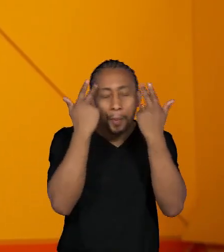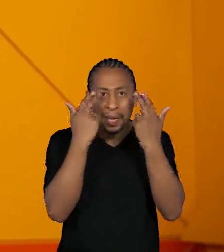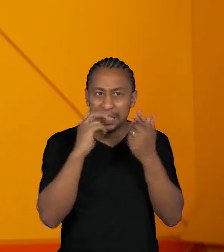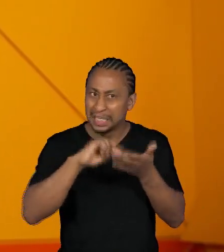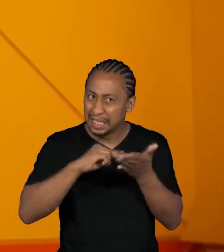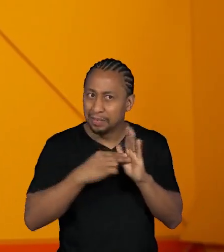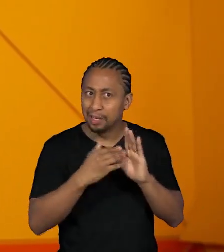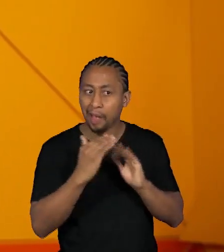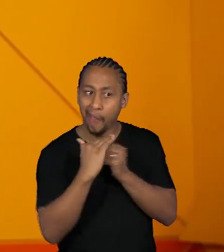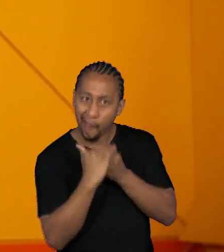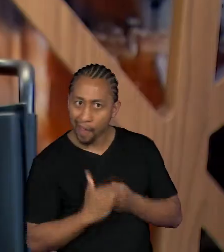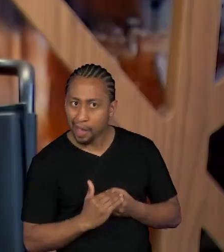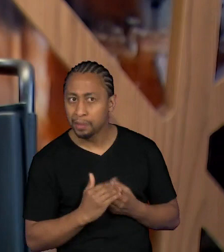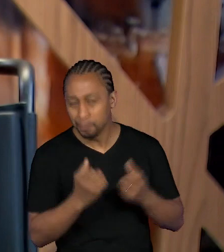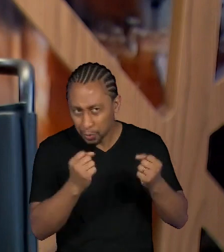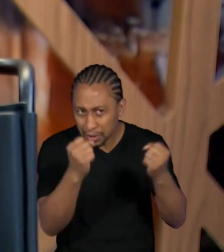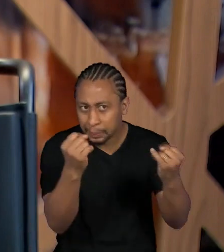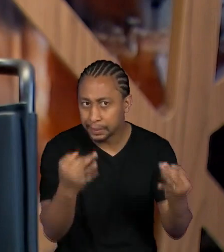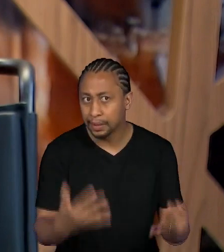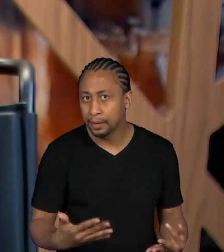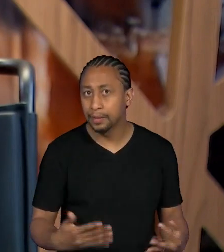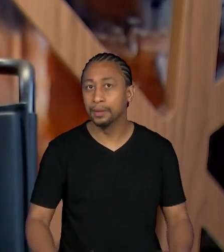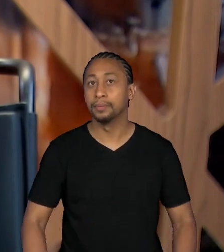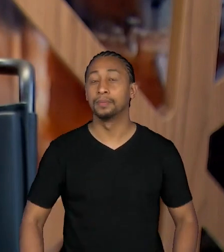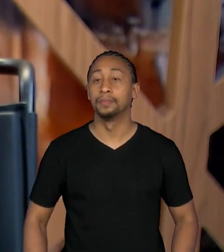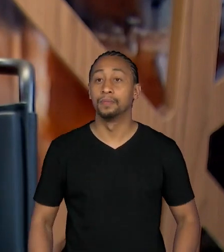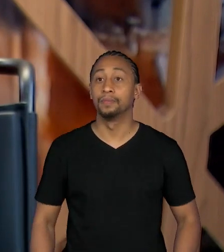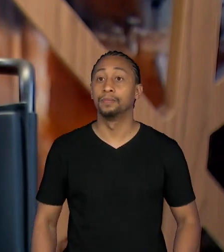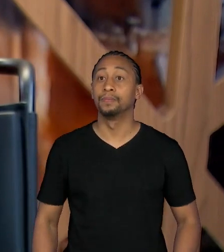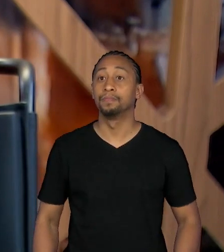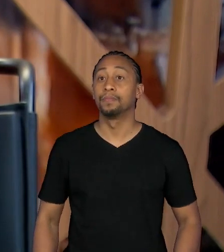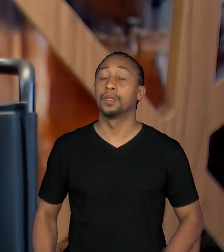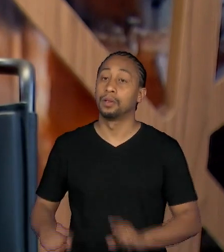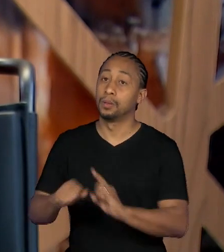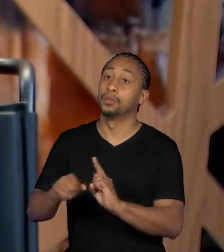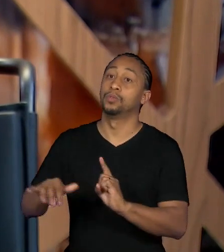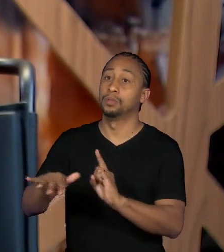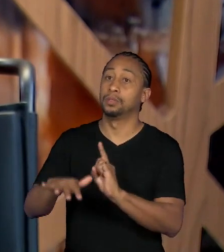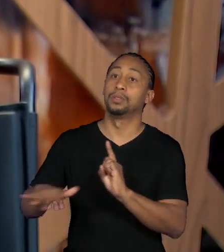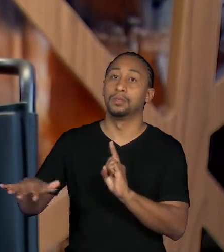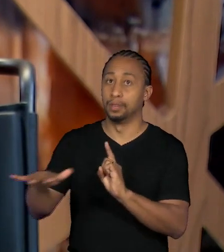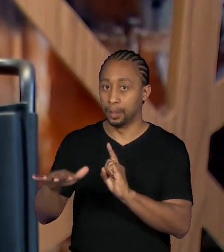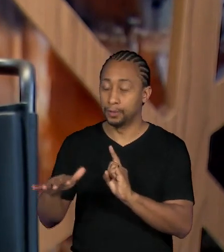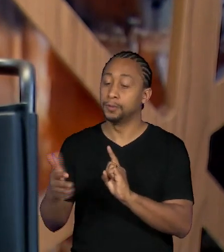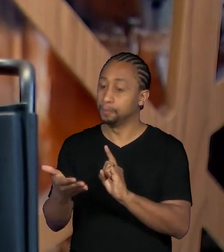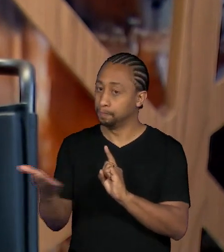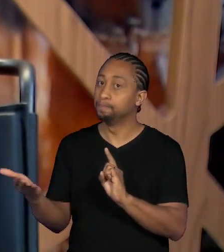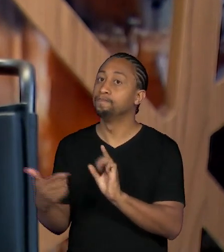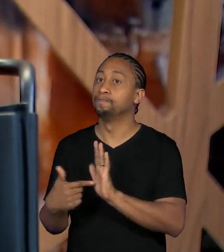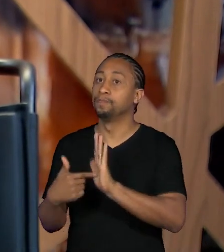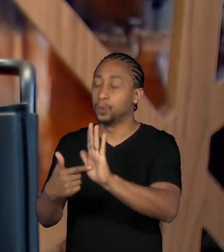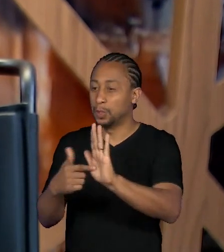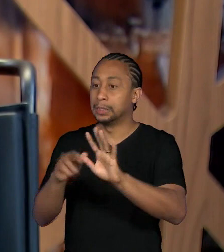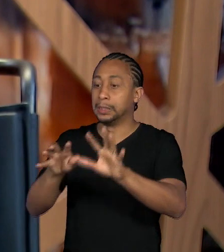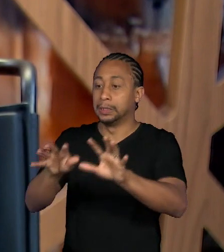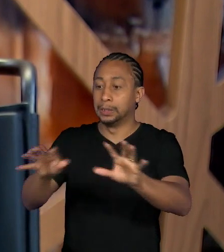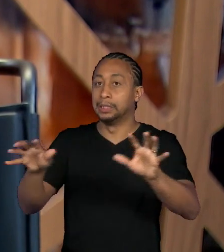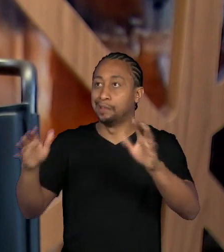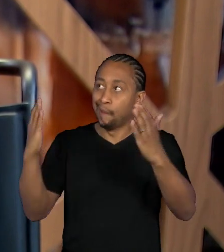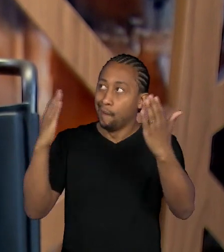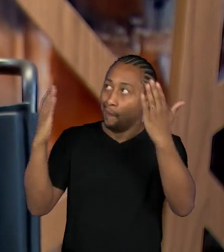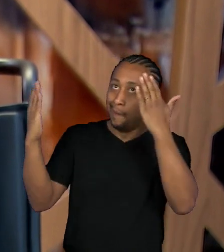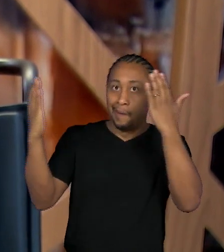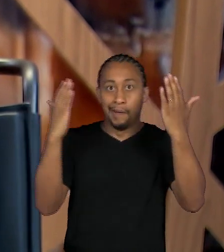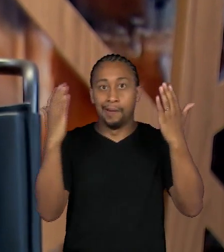pouco mais sobre isso. Eu acho que começa como uma questão social que vira uma questão psicológica, né?